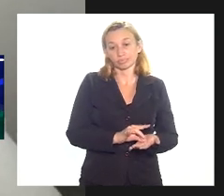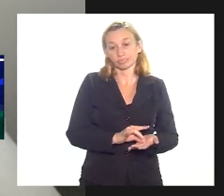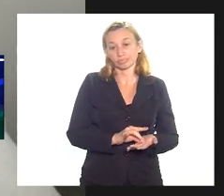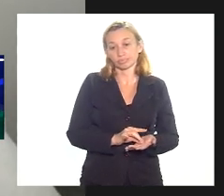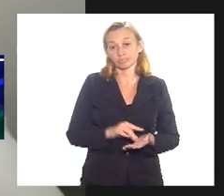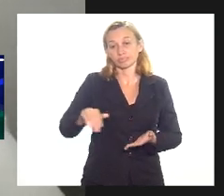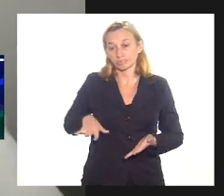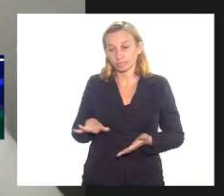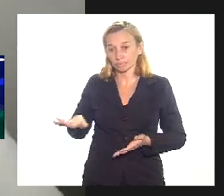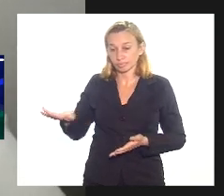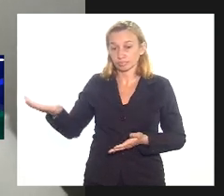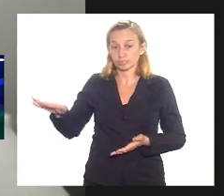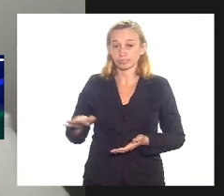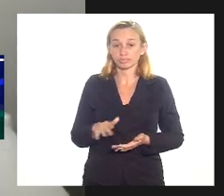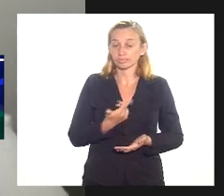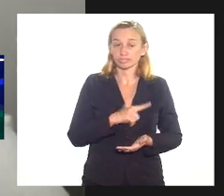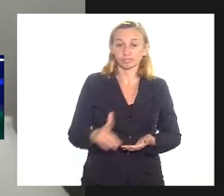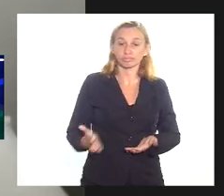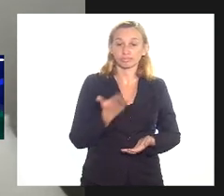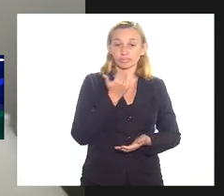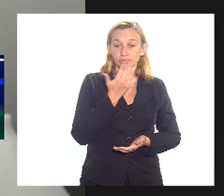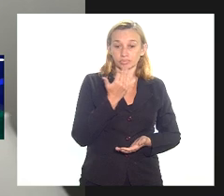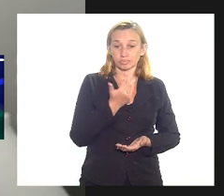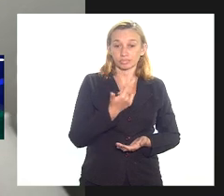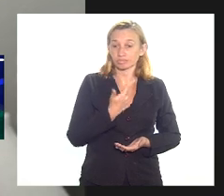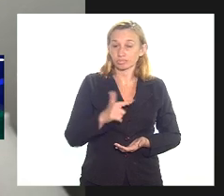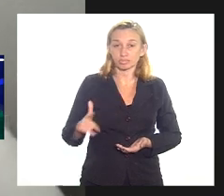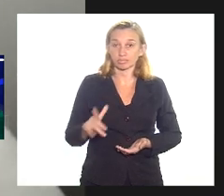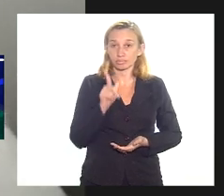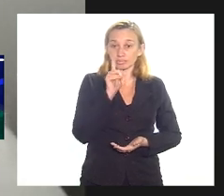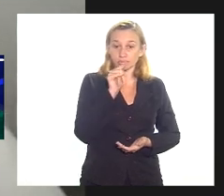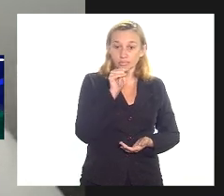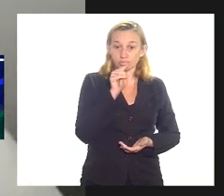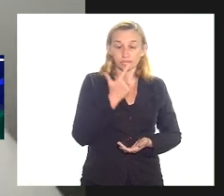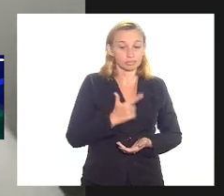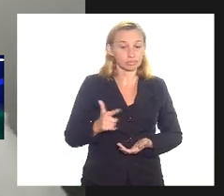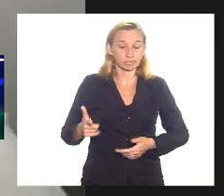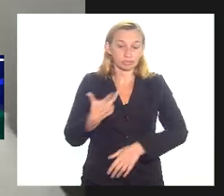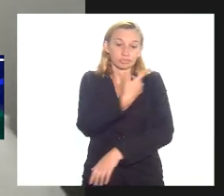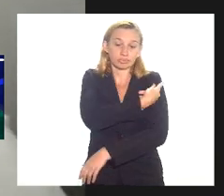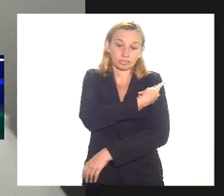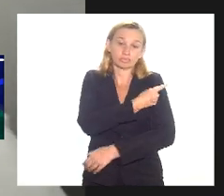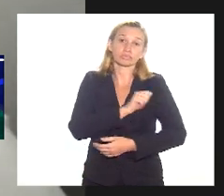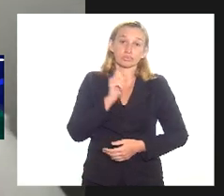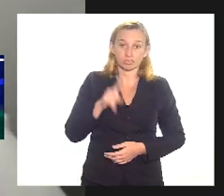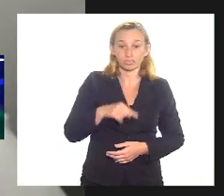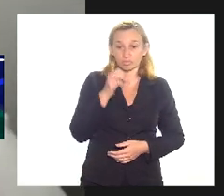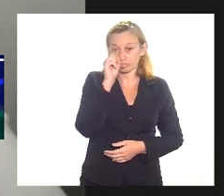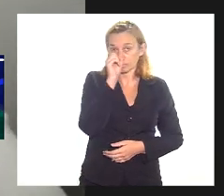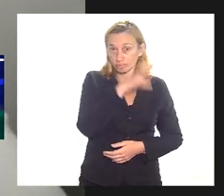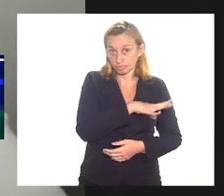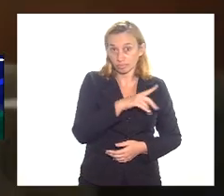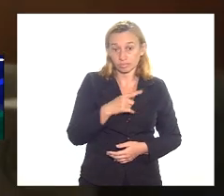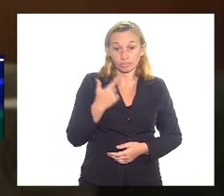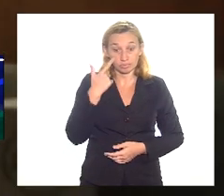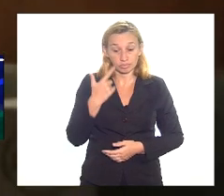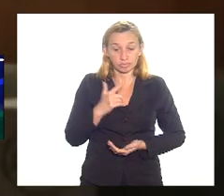favelas e periferias, que não tem comida, que não tem água e não tem vacina. Isso é absurdo, a gente